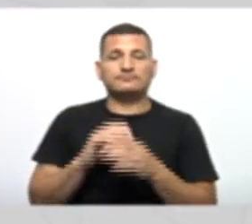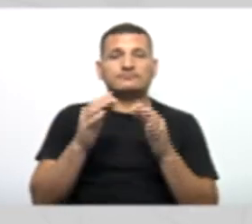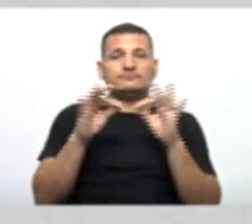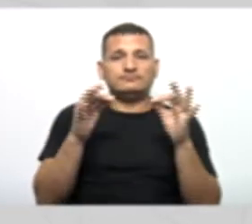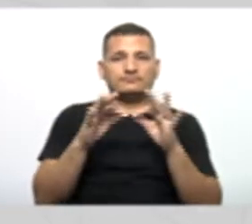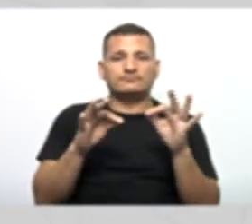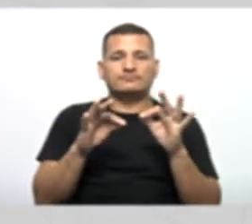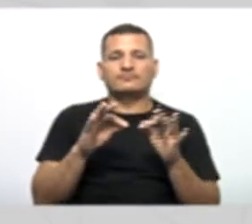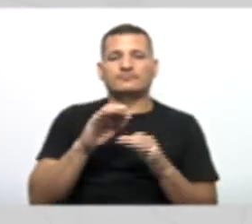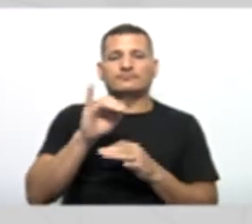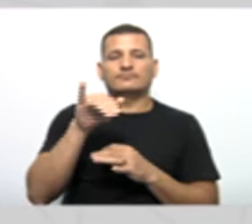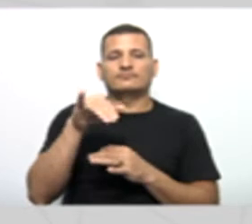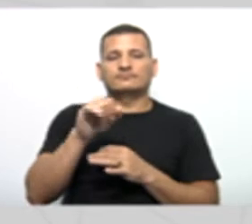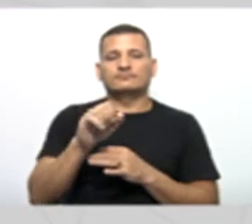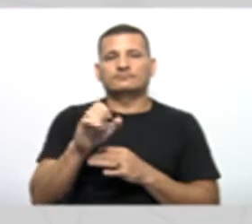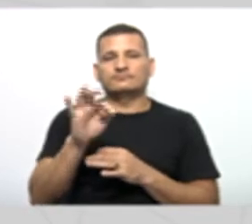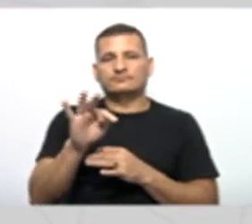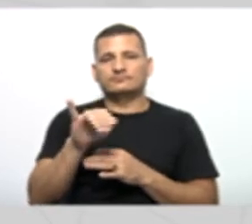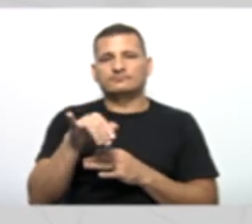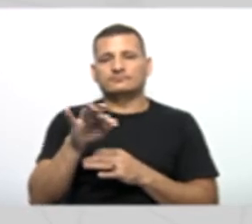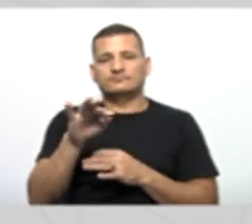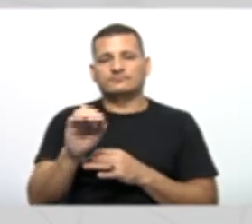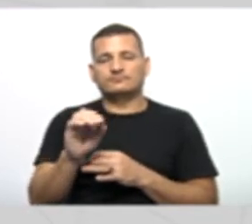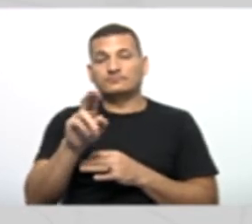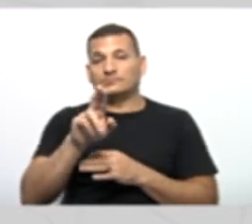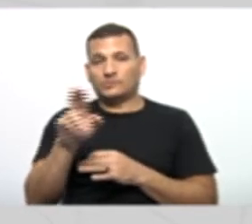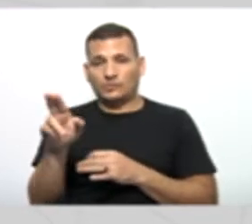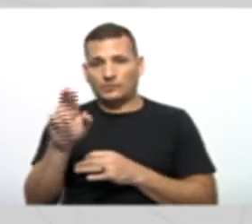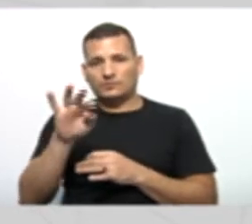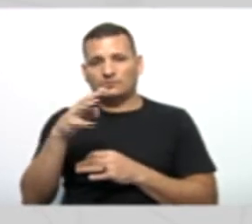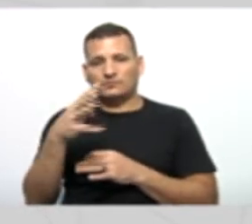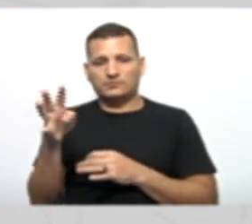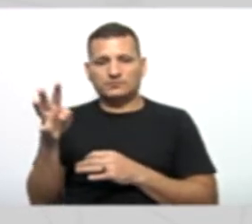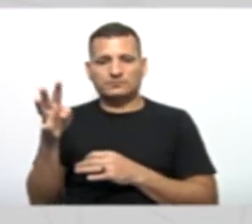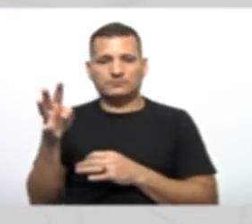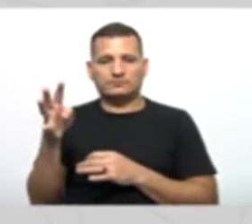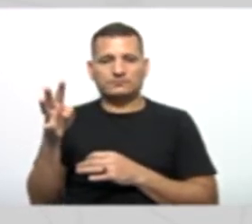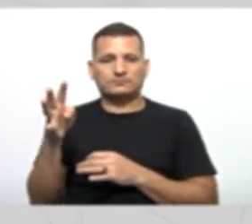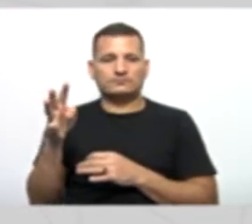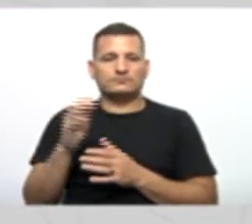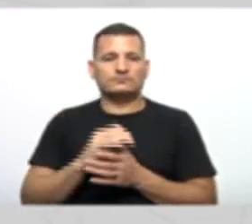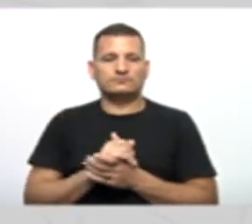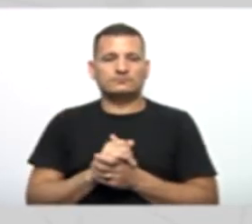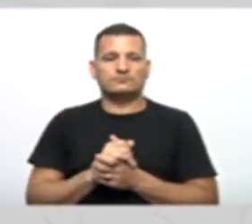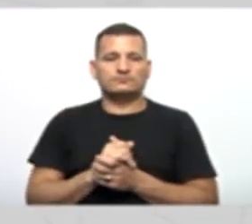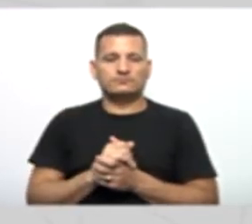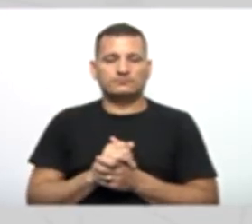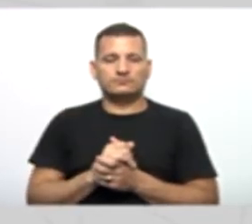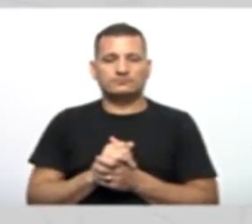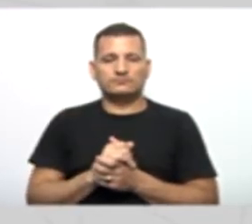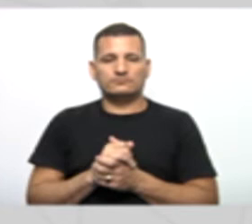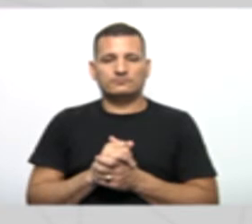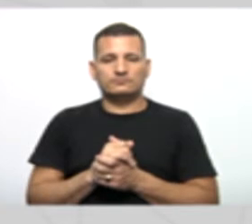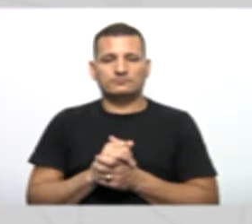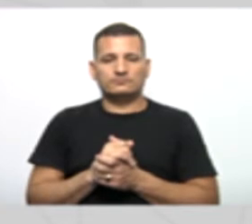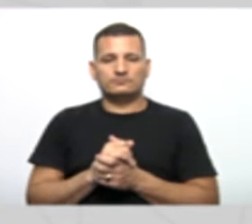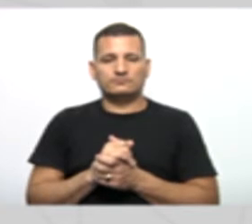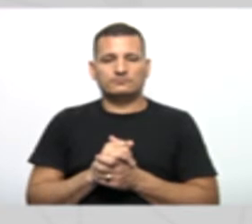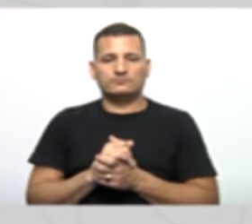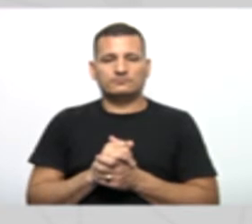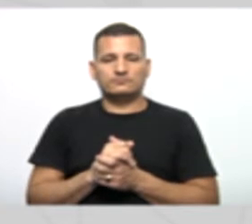insert into, o nome da tabela, e aí você tem a lista de campos da tabela, que você